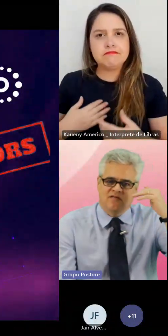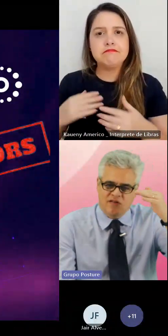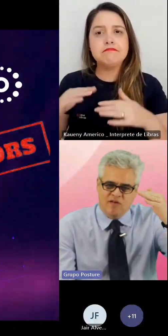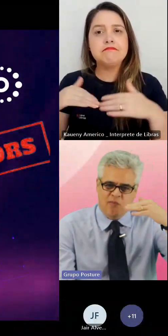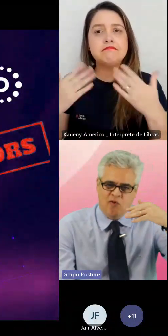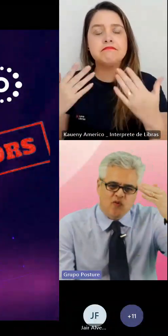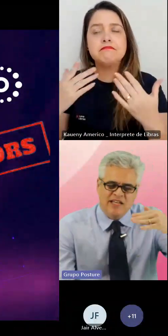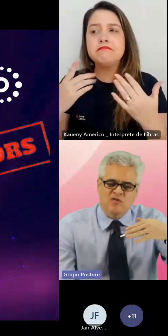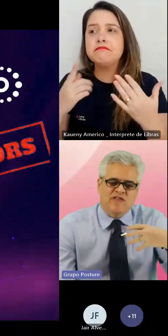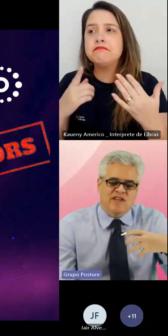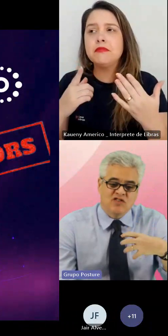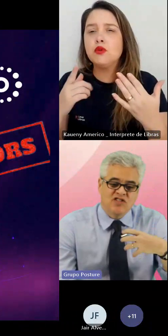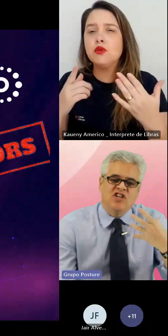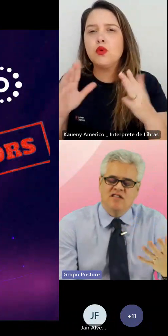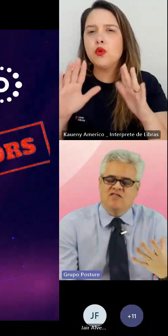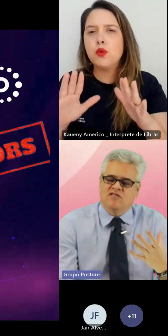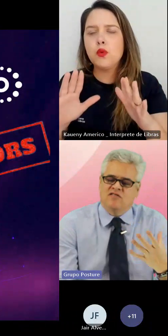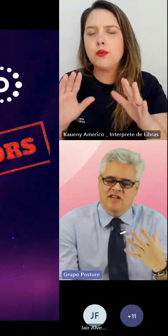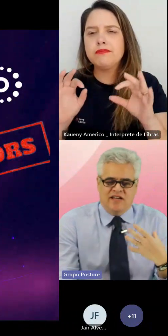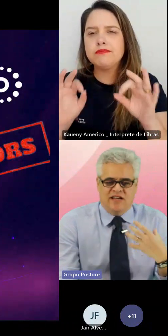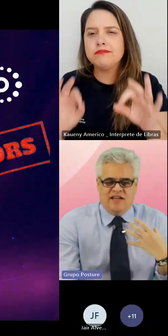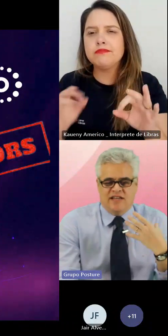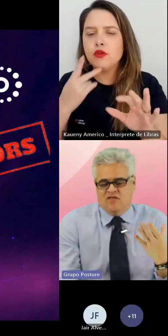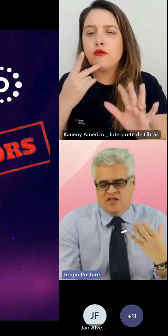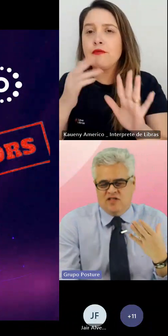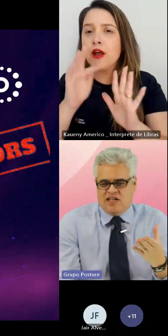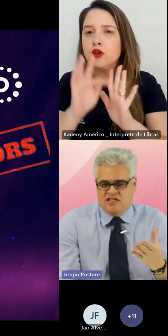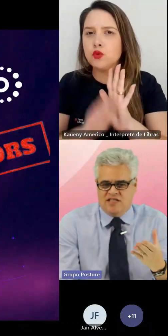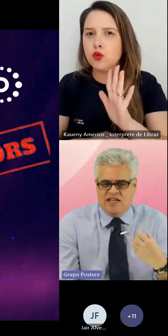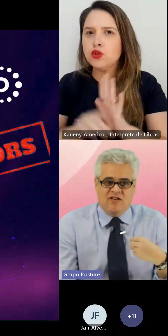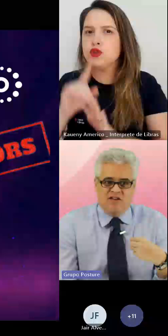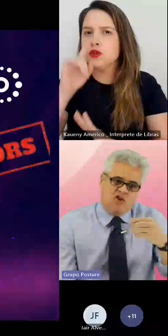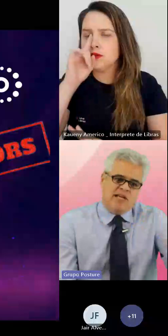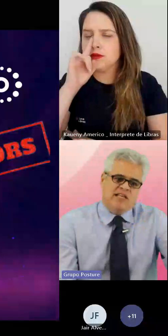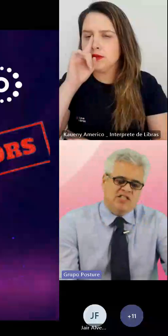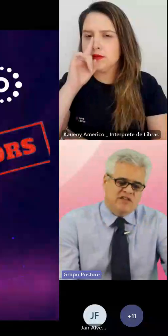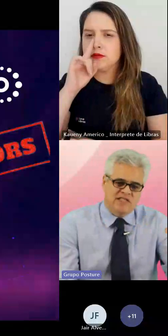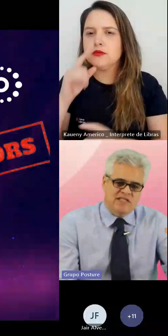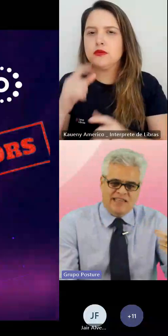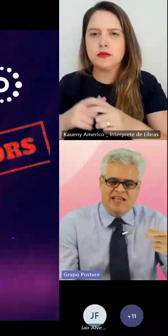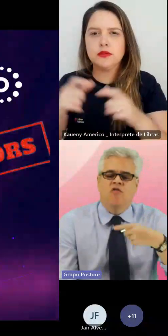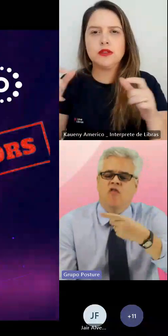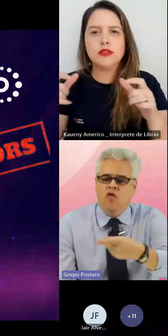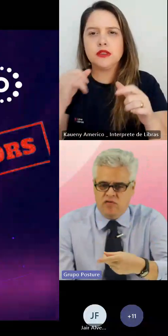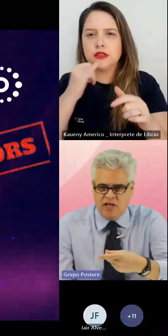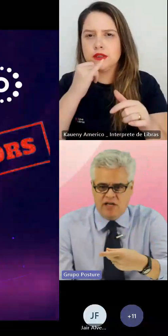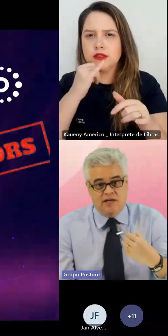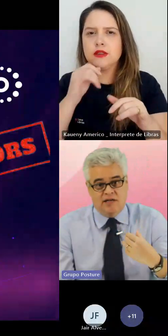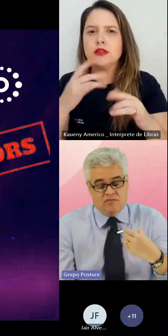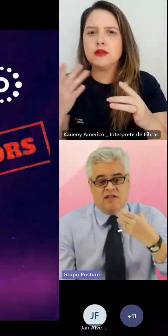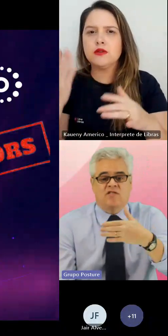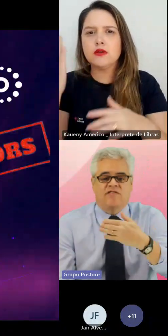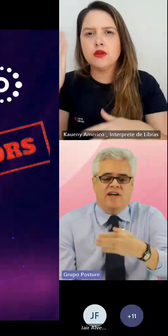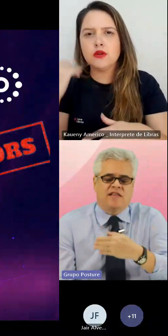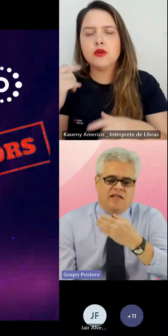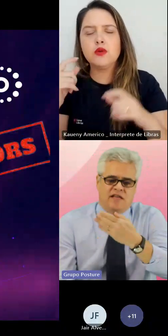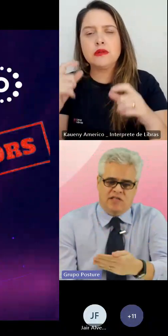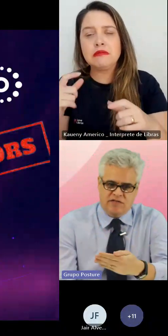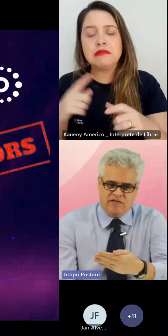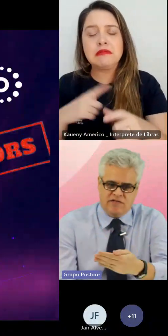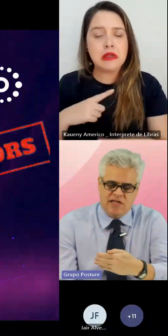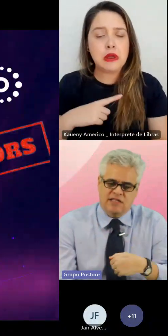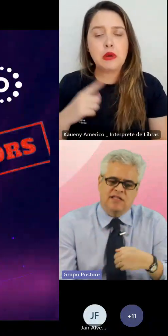não pontuaríamos fatores de risco. Então, isso quer dizer que eu tenho idade avançada, eu vou ter? Não, não é que você vai ter